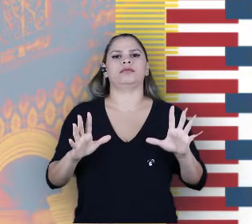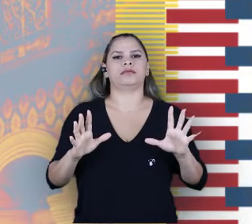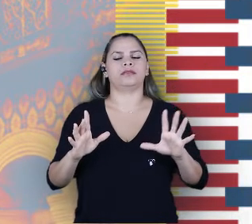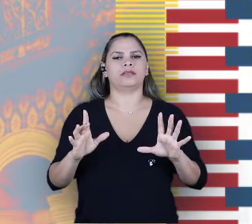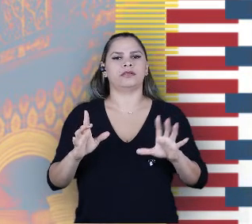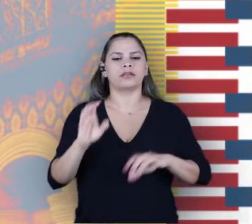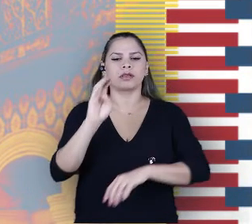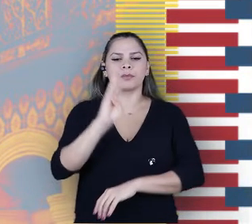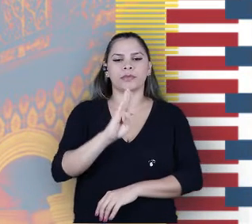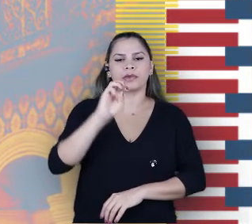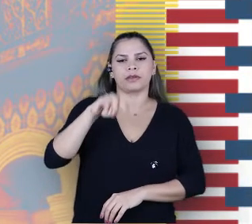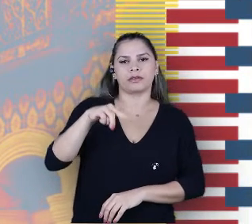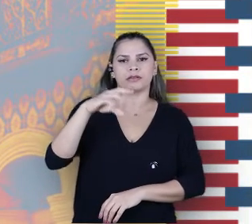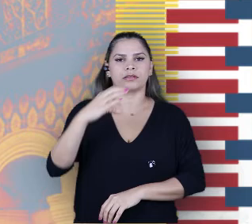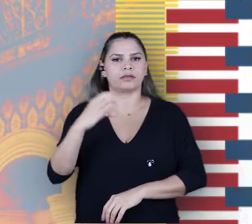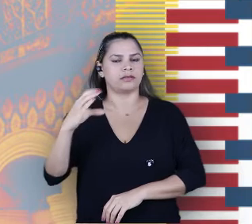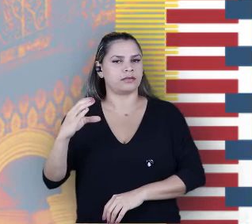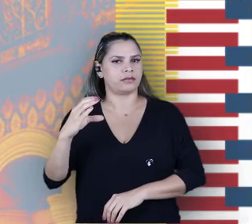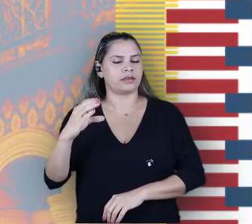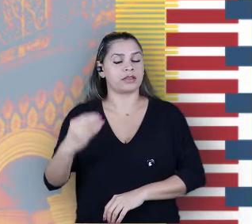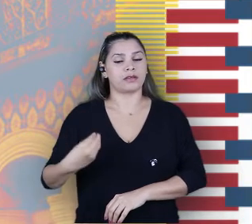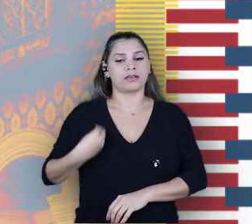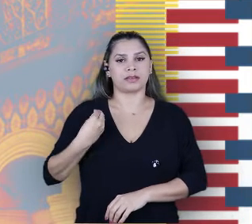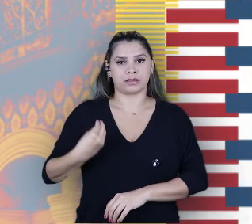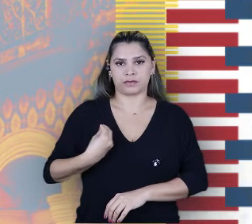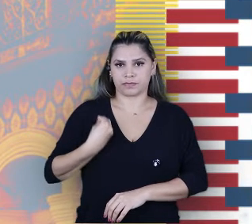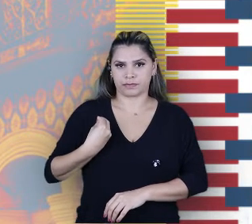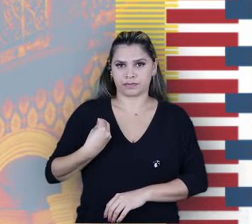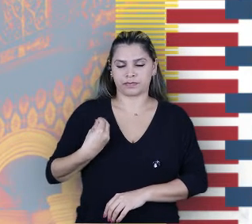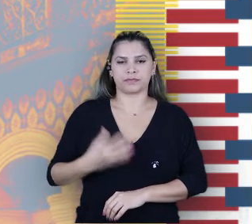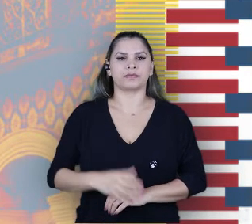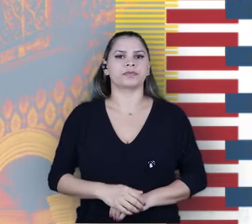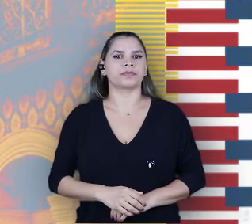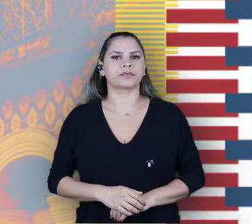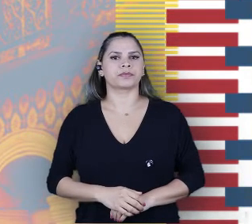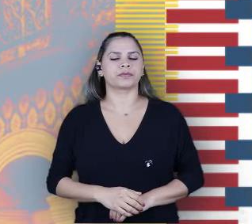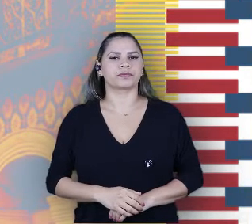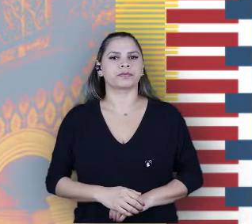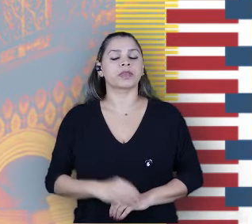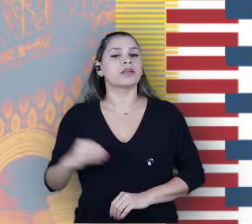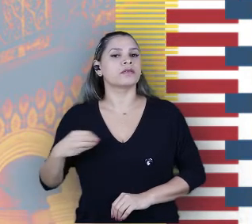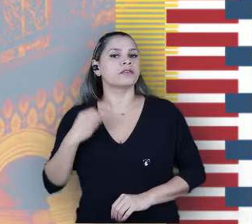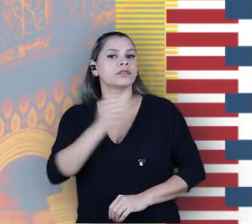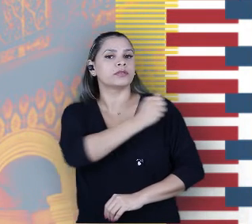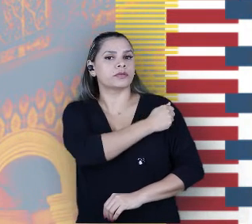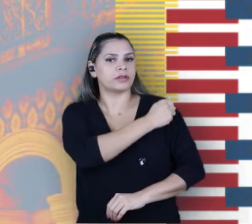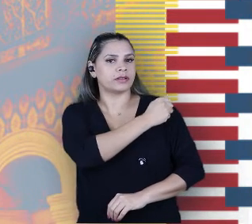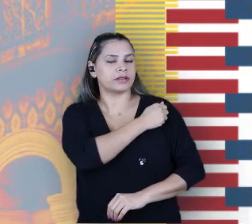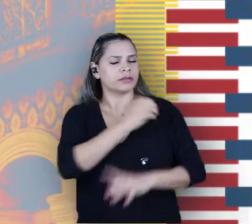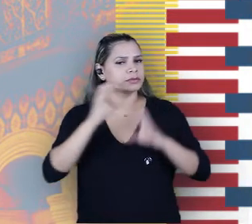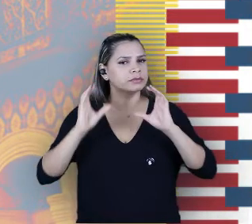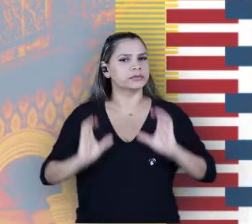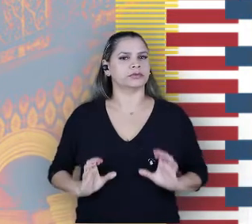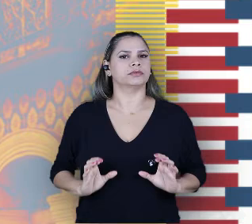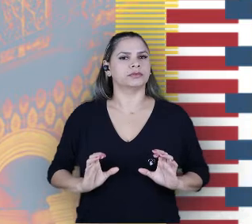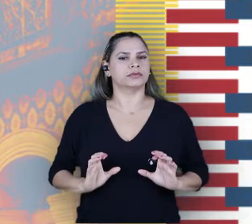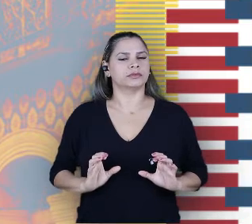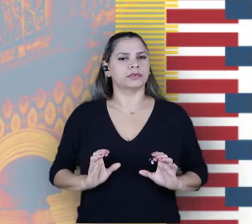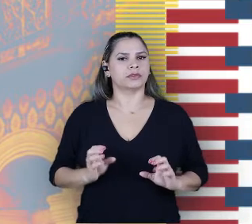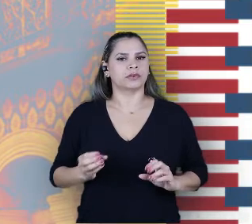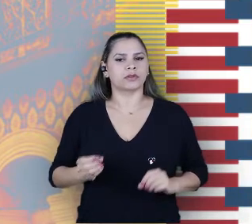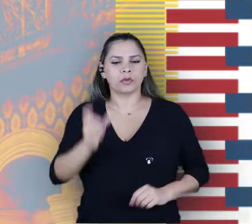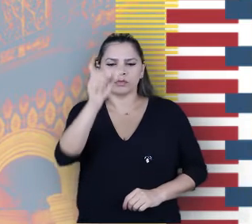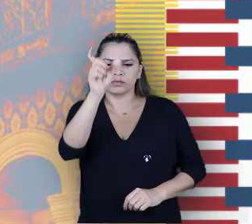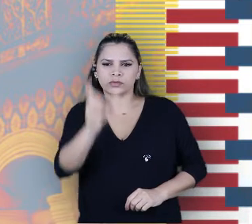e pessoal. Pessoal, isso está bem nítido, bem claro em relação à BNCC, né? Então,